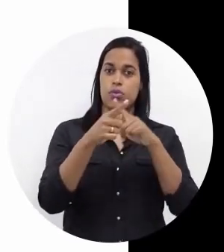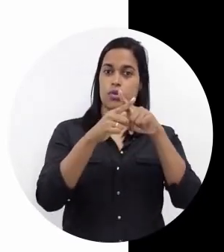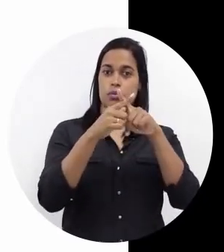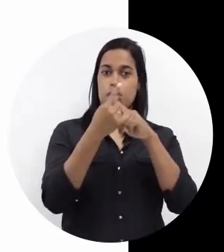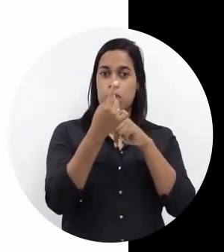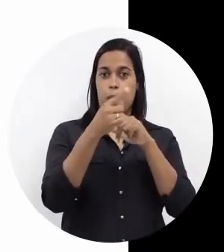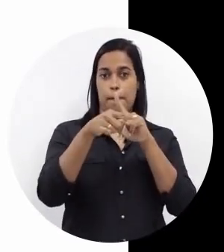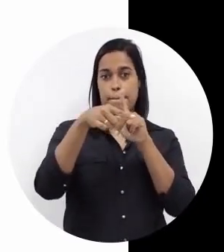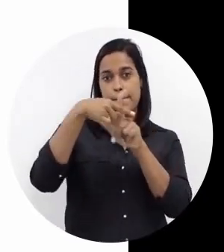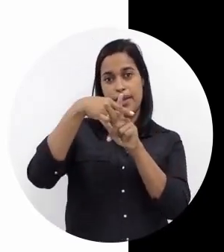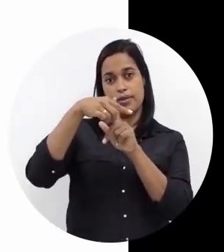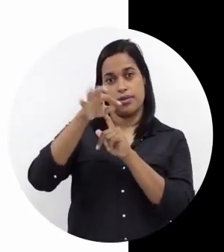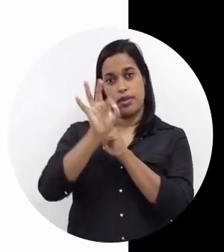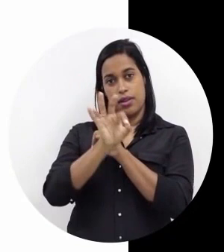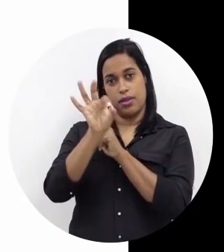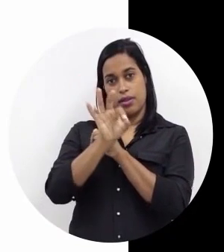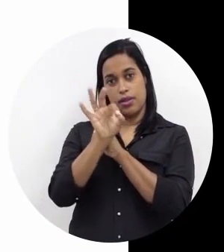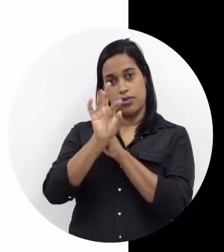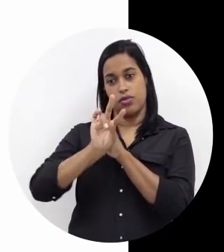elevado ao tempo.